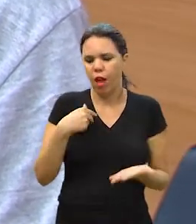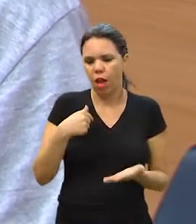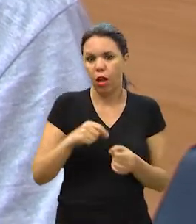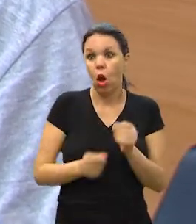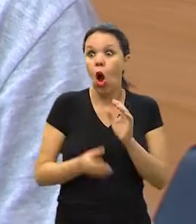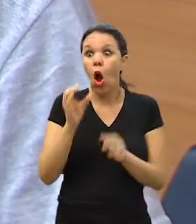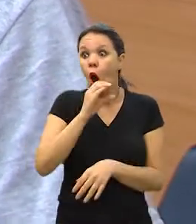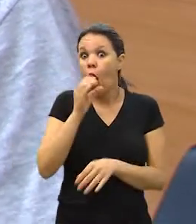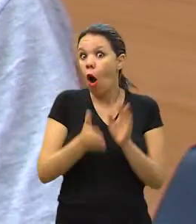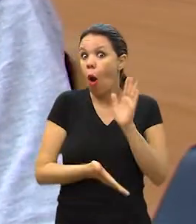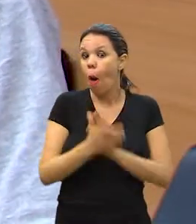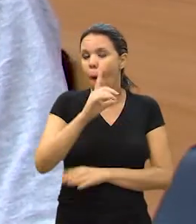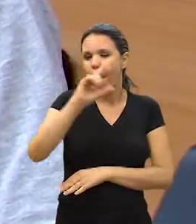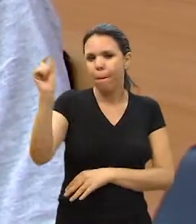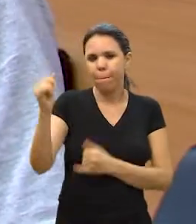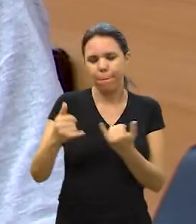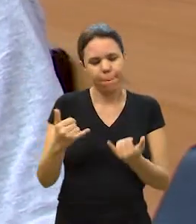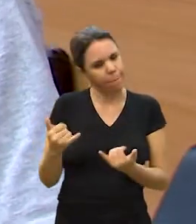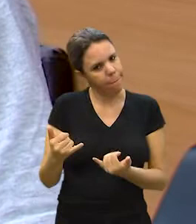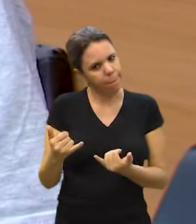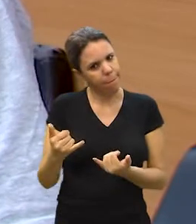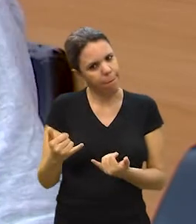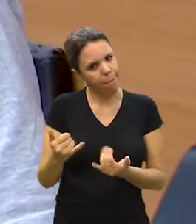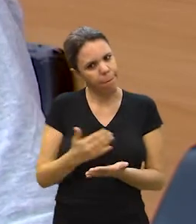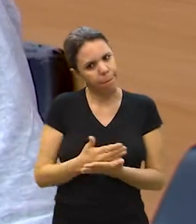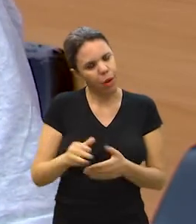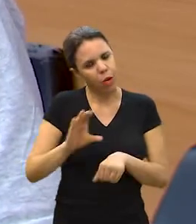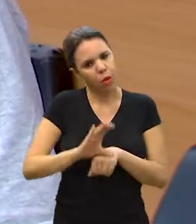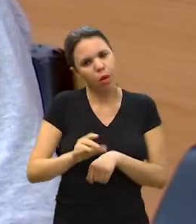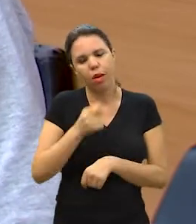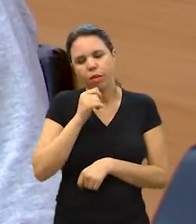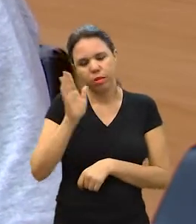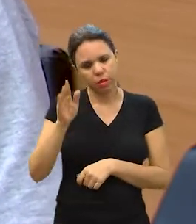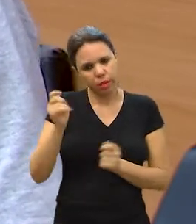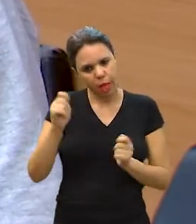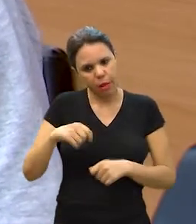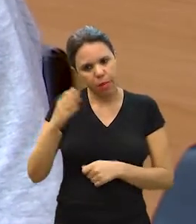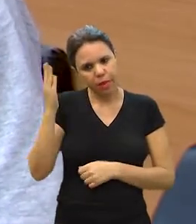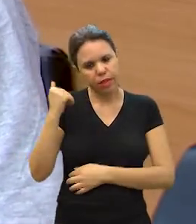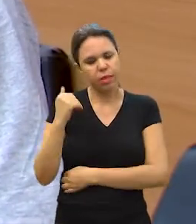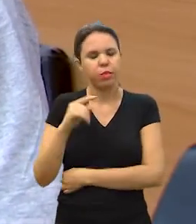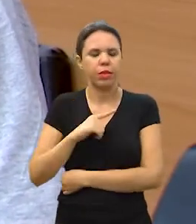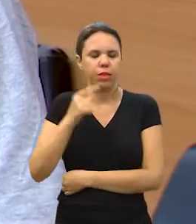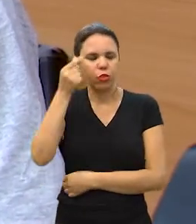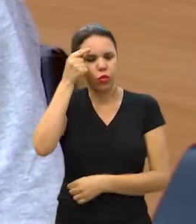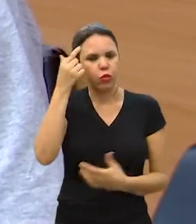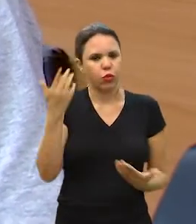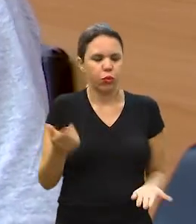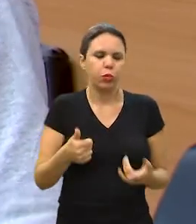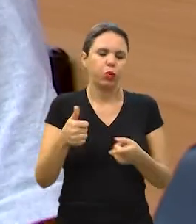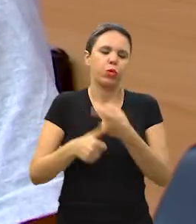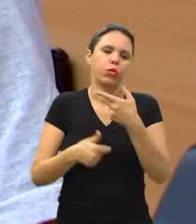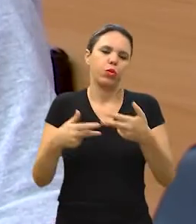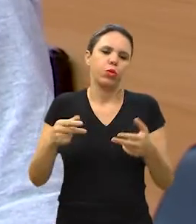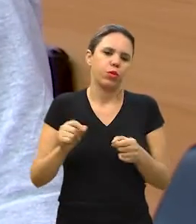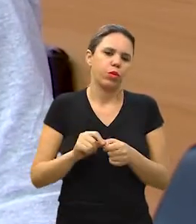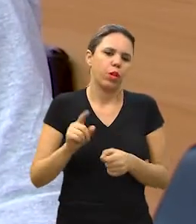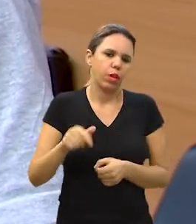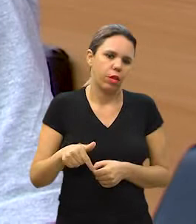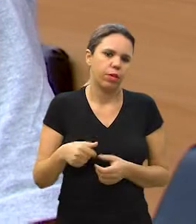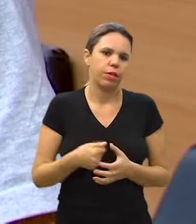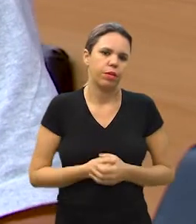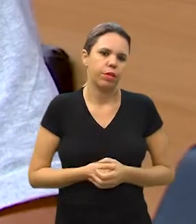me dá? Corre! Brincadeira! A gente está no início do curso, mas já dá para ter a noção de que a primeira